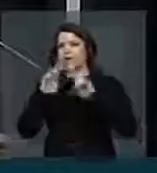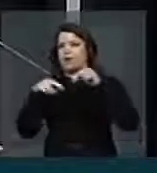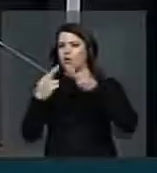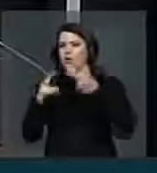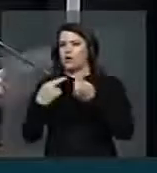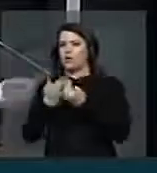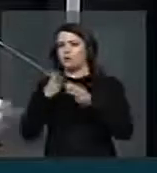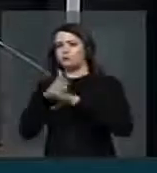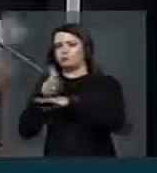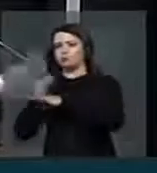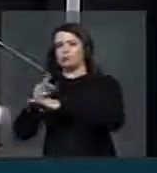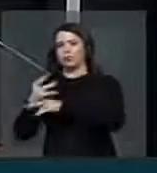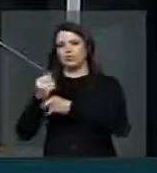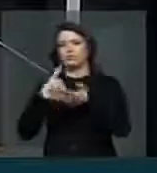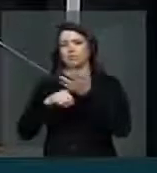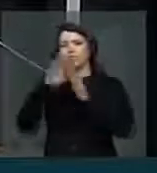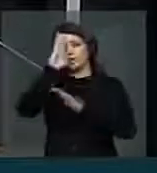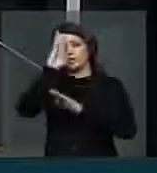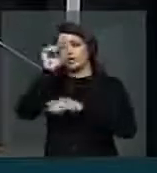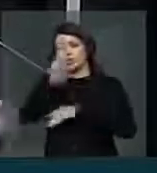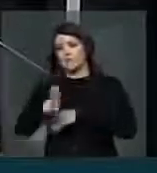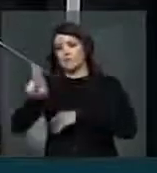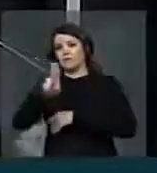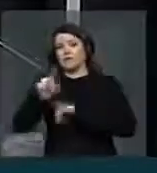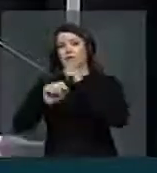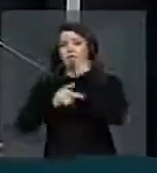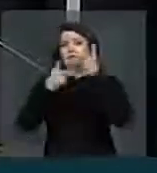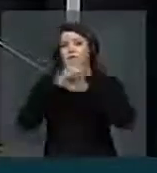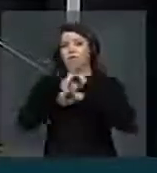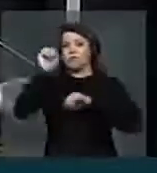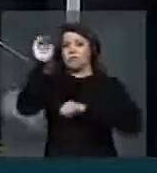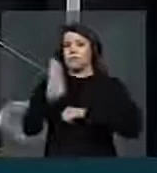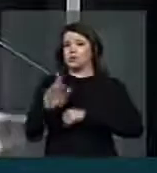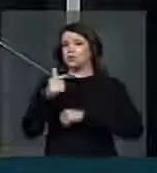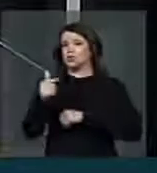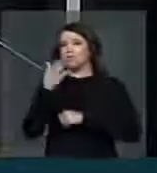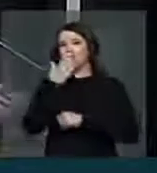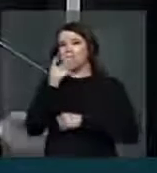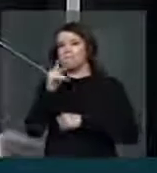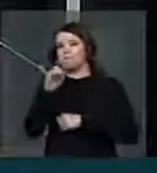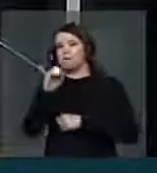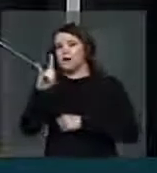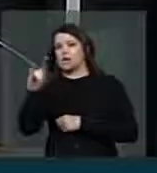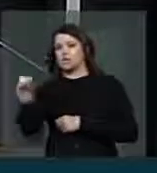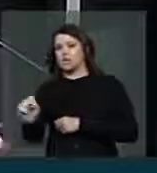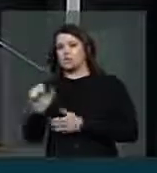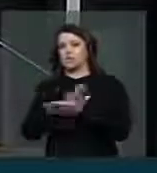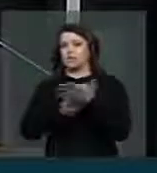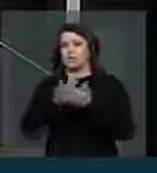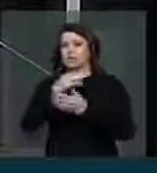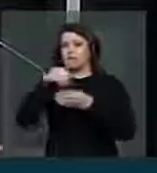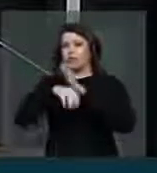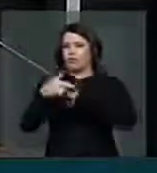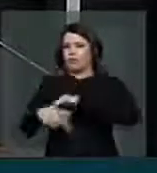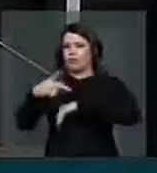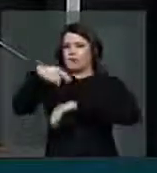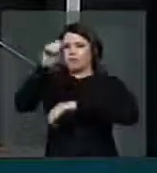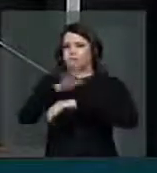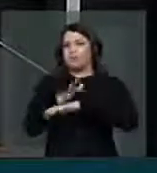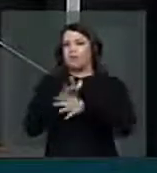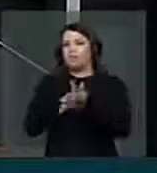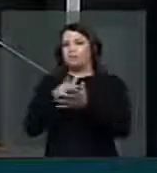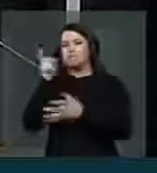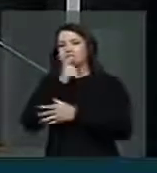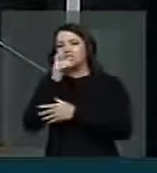por aqui, sobretudo nas universidades, de que o Brasil não tinha partido, que os partidos no nosso país não